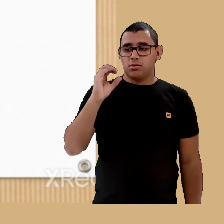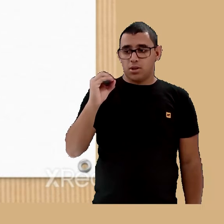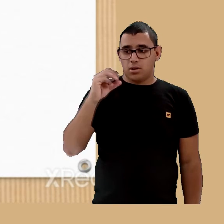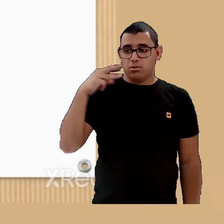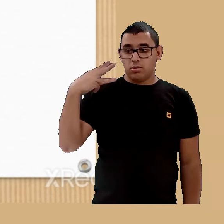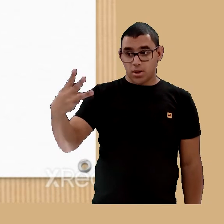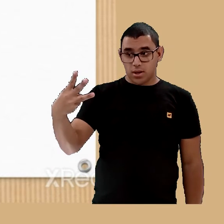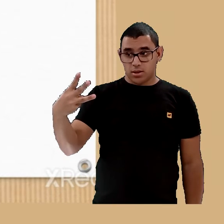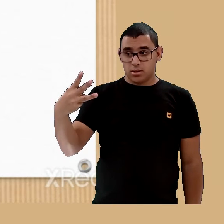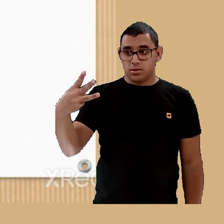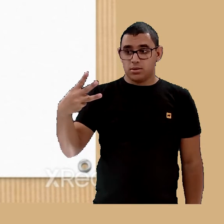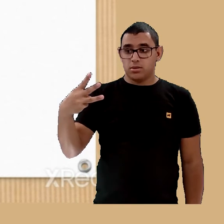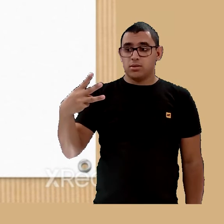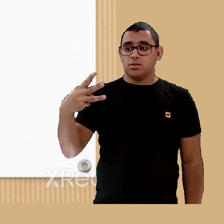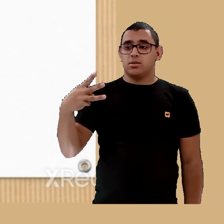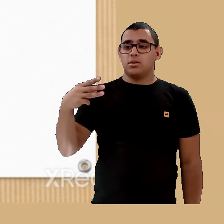de